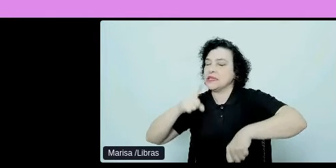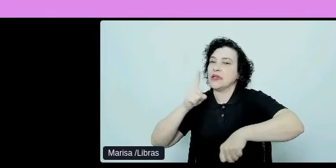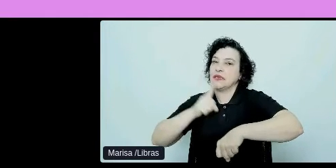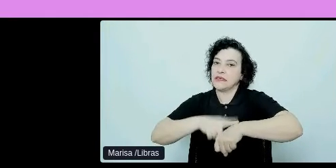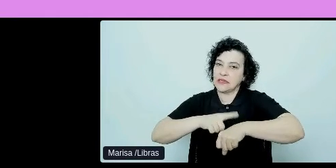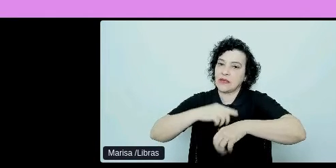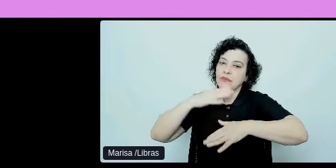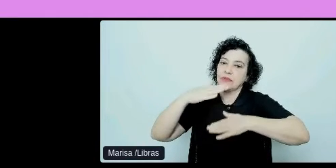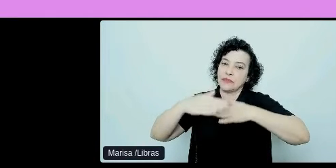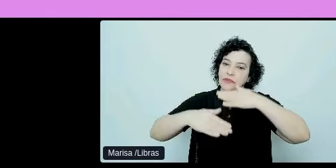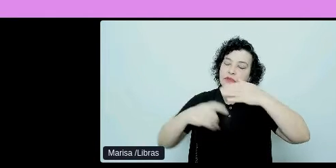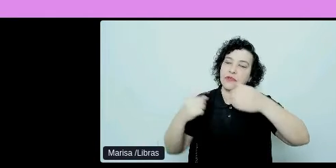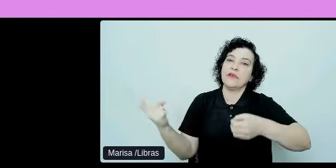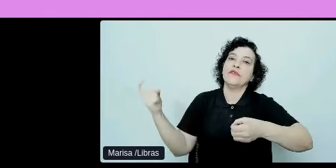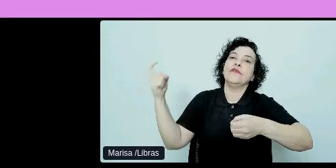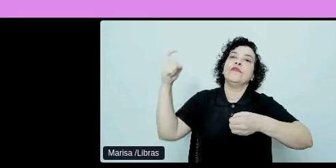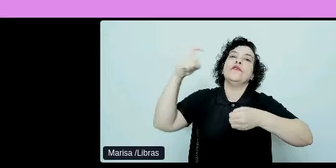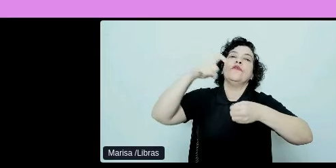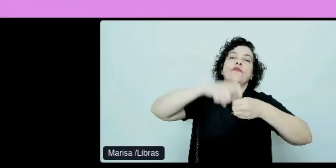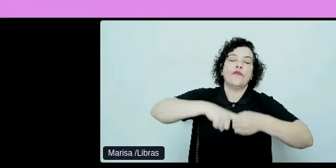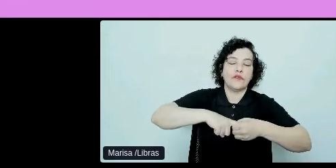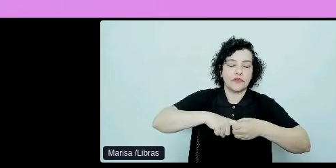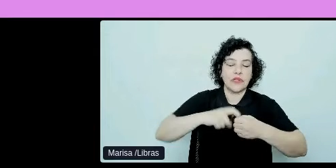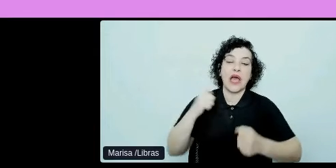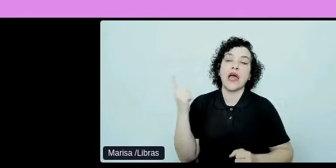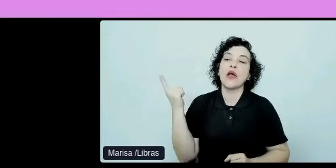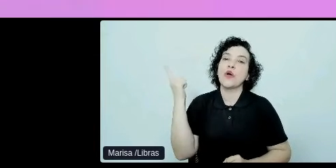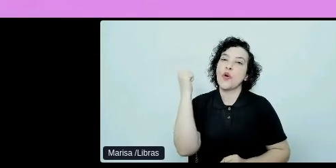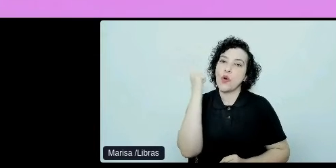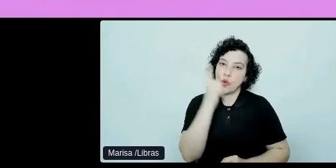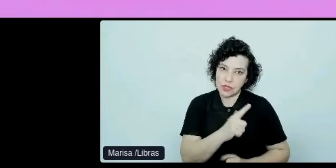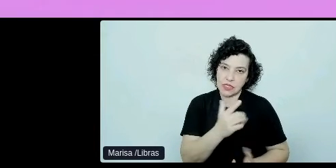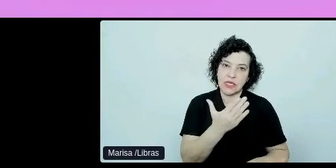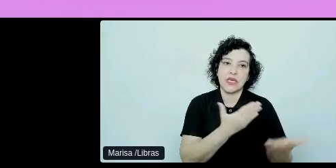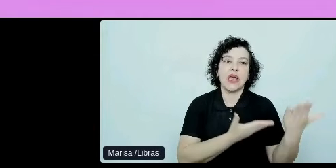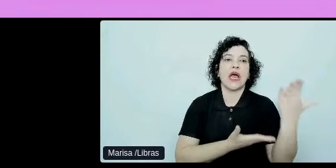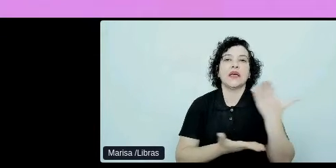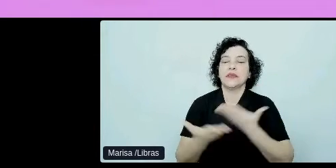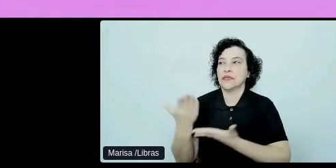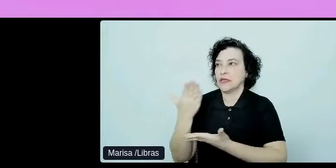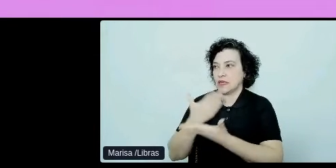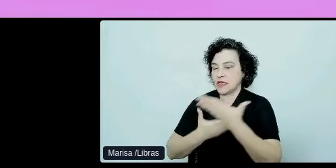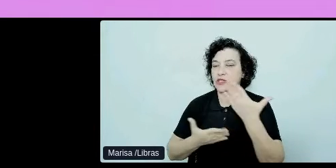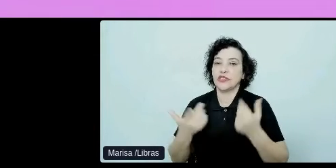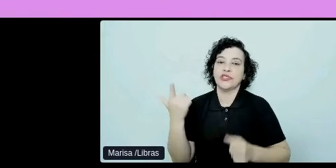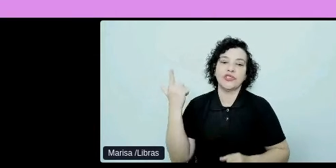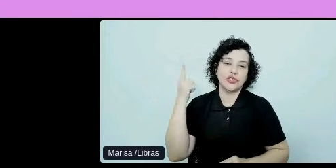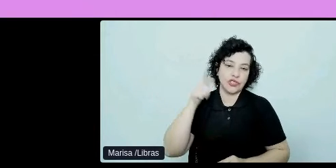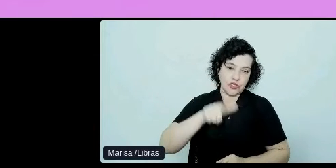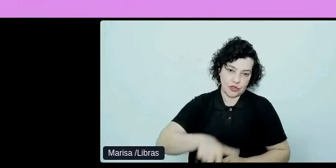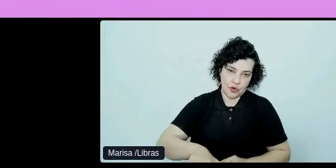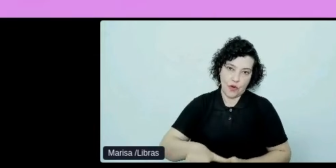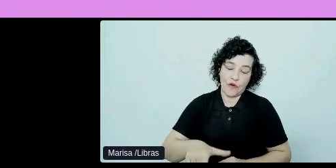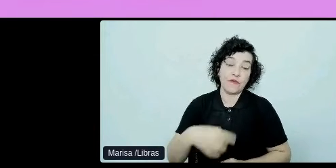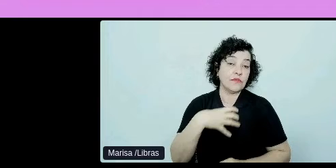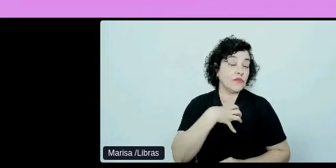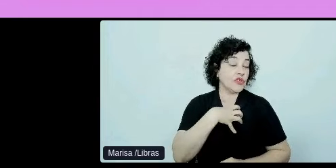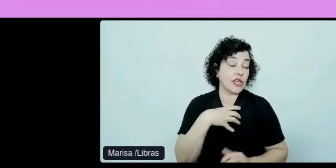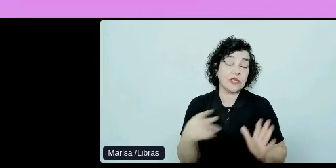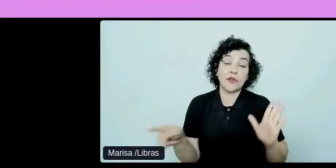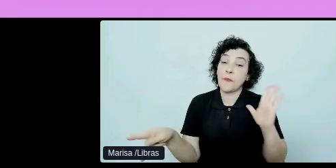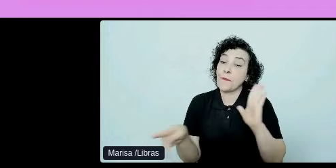para conseguir depois voltar a interagir com o mundo e com a sociedade no nosso normal, que